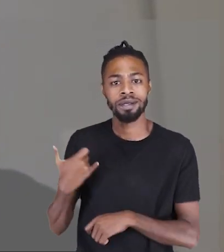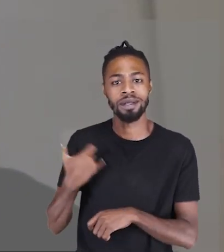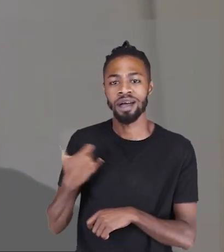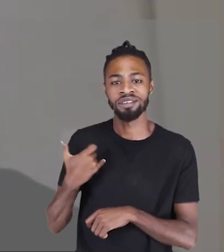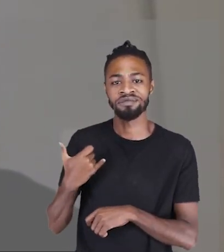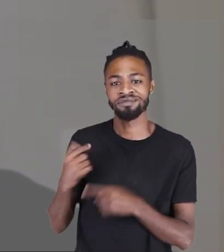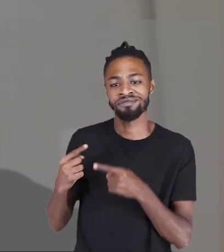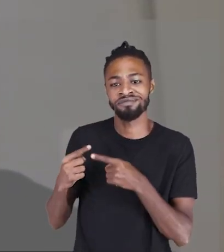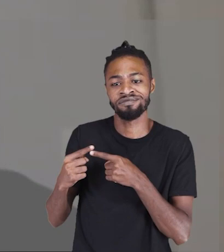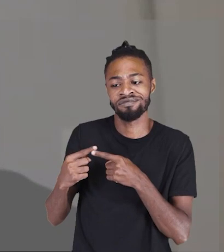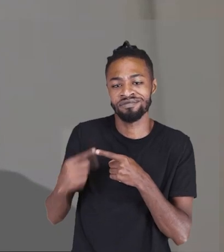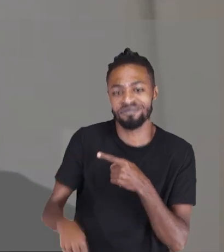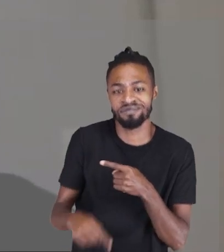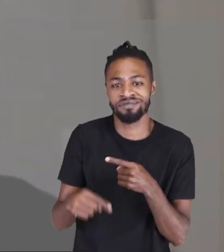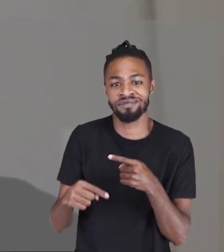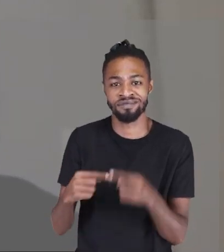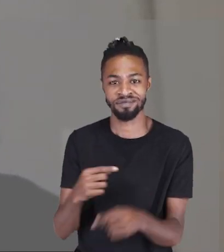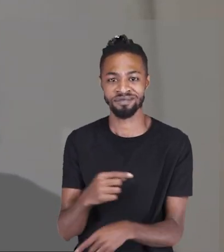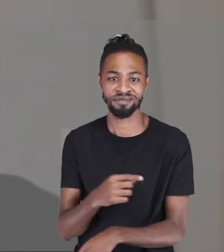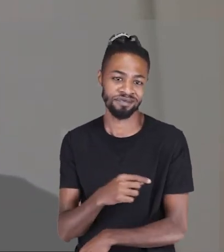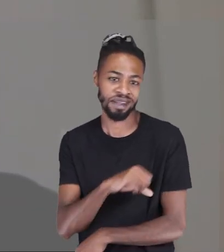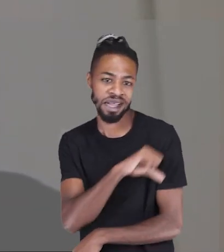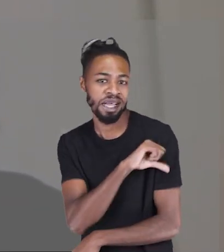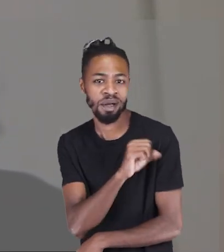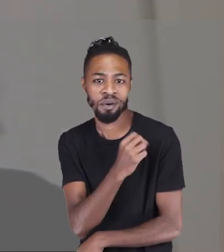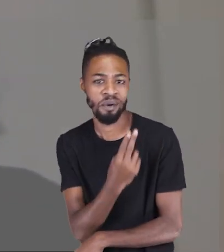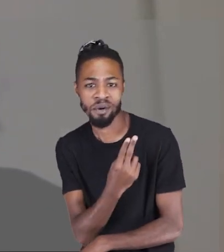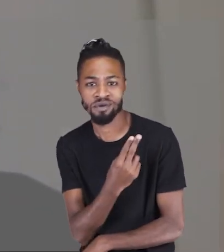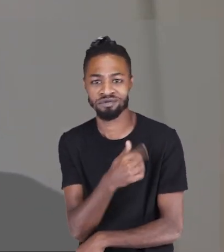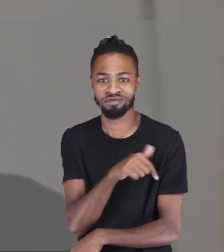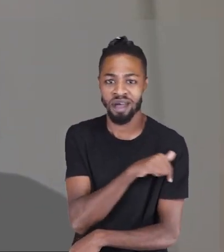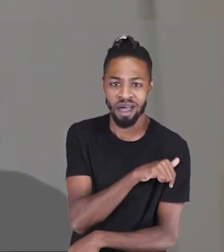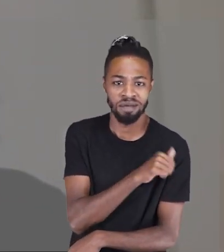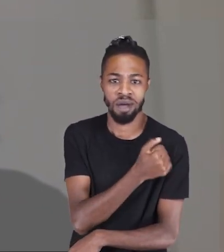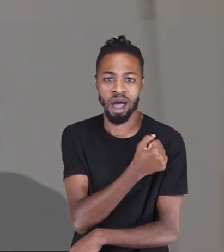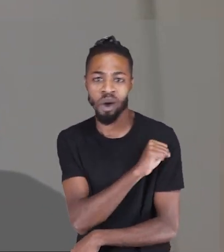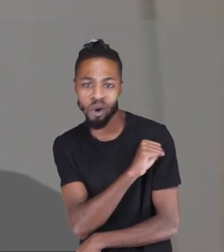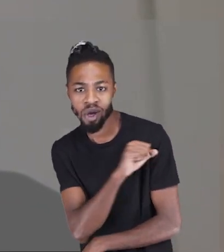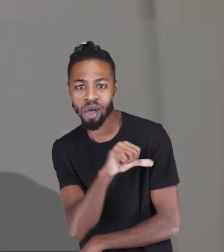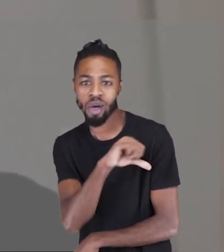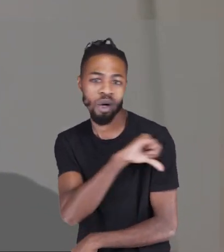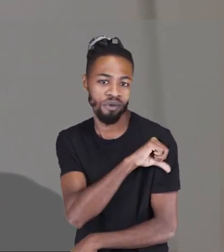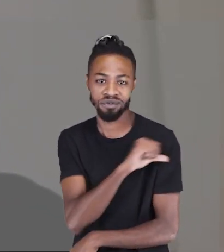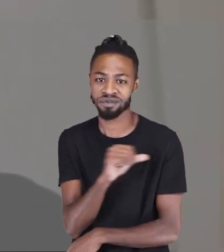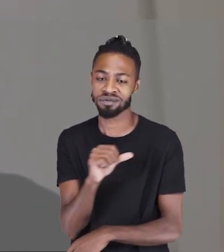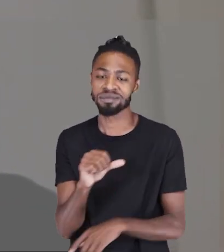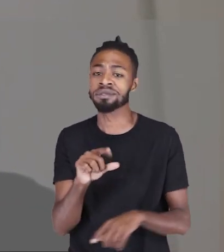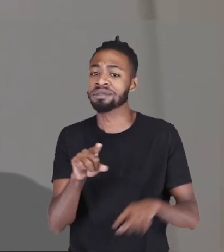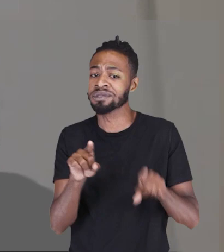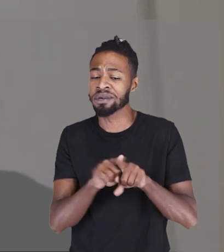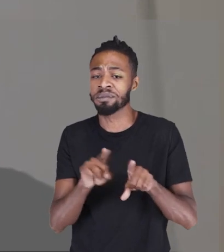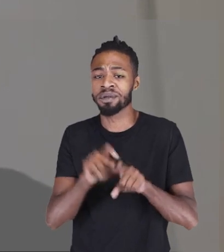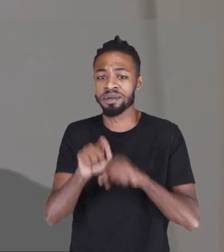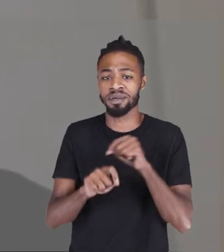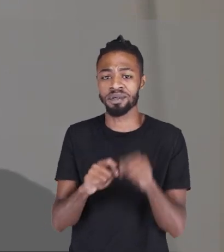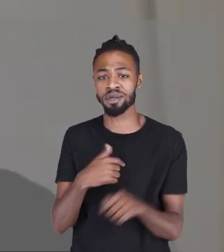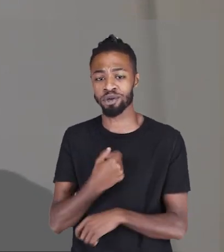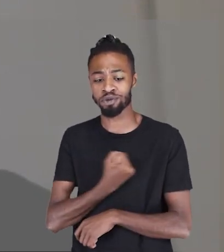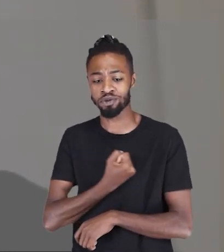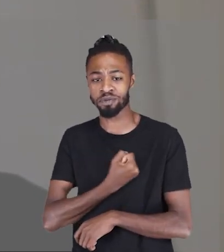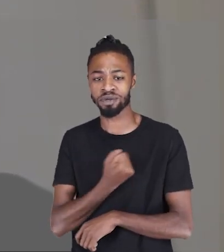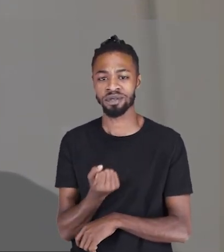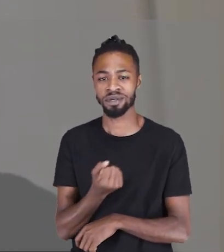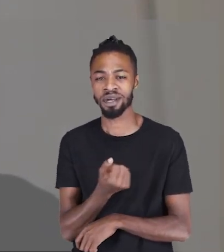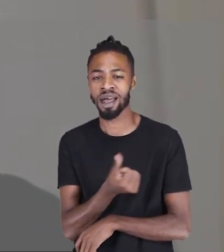alunos não estão na idade ou no ciclo ou no ano que eles deveriam estar, e